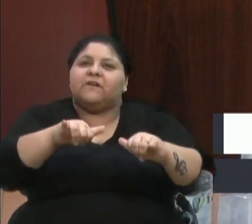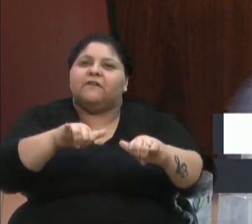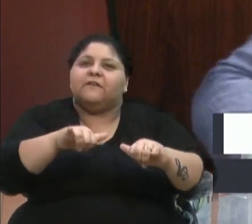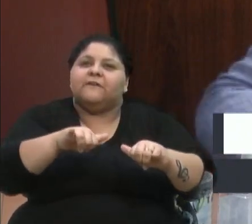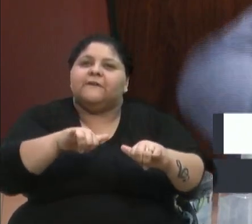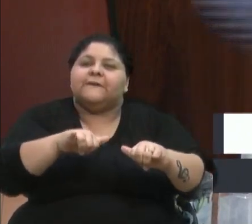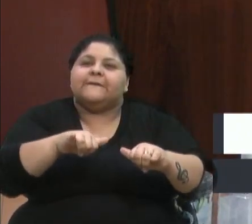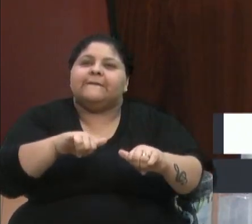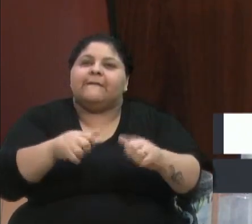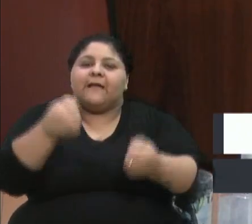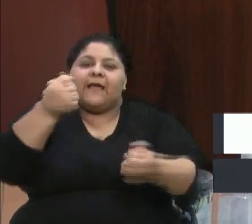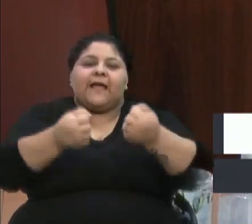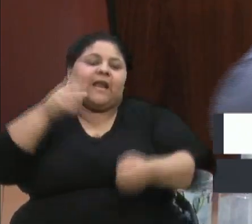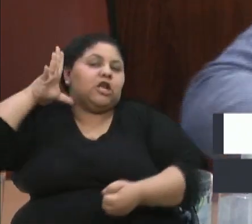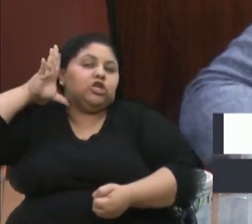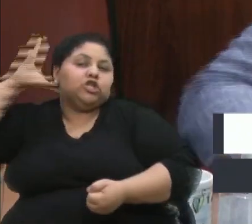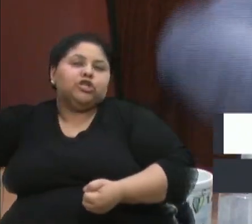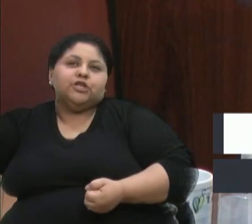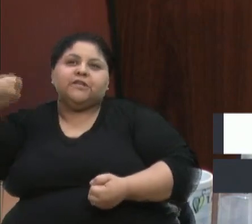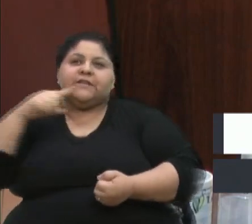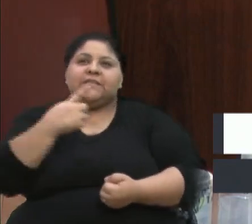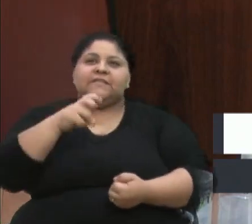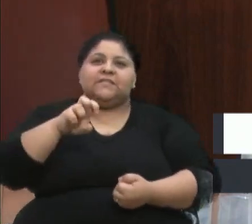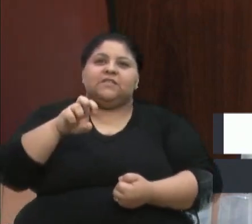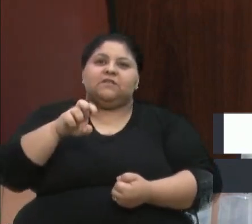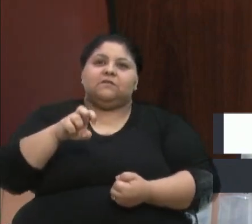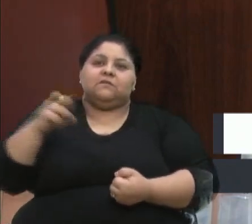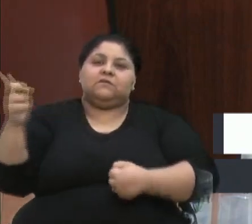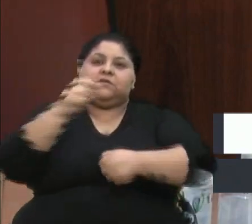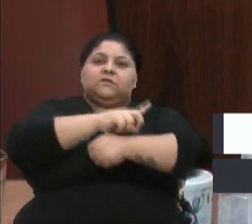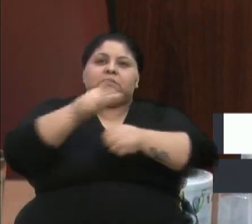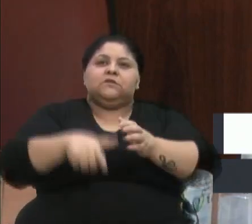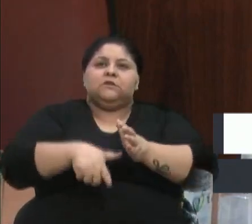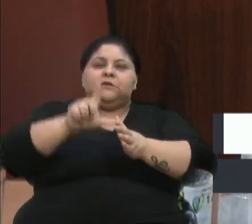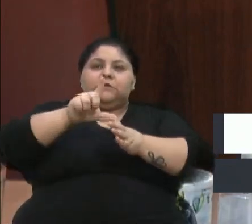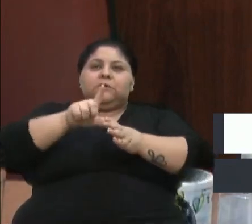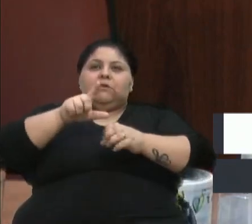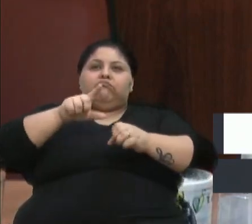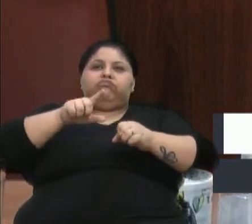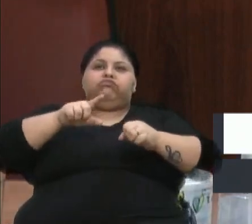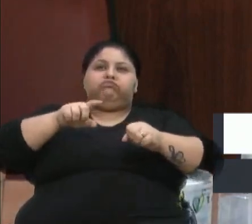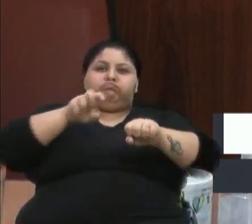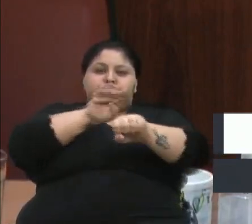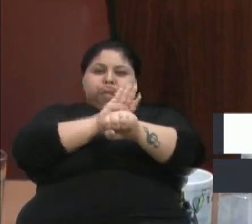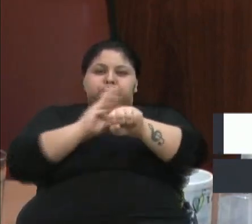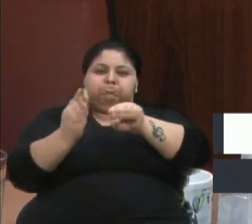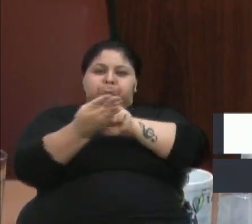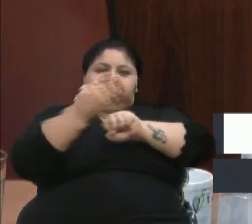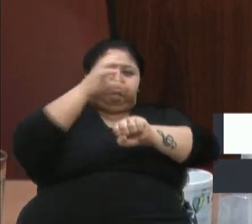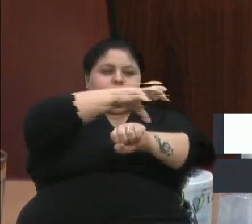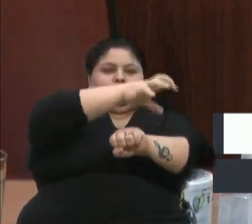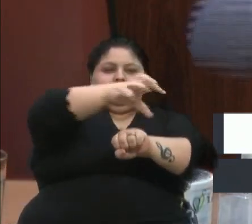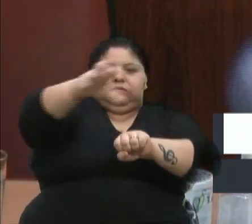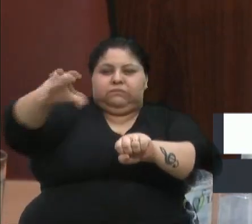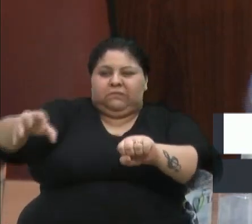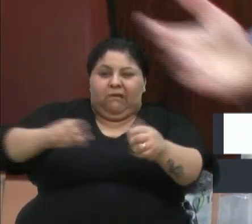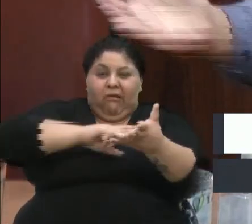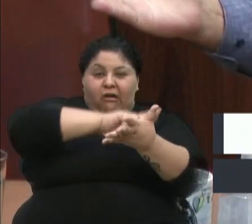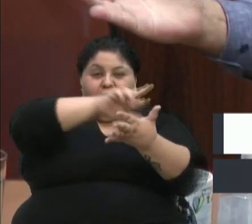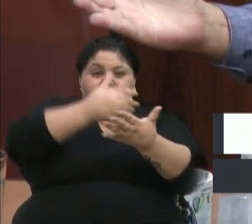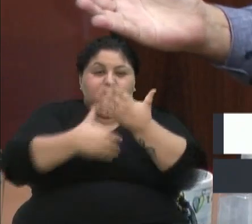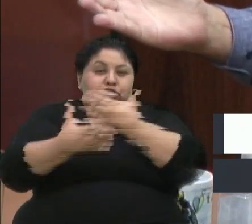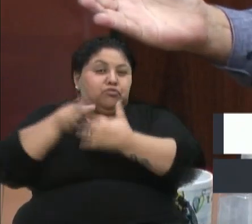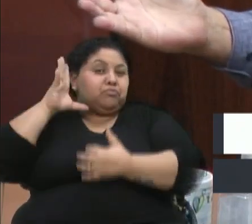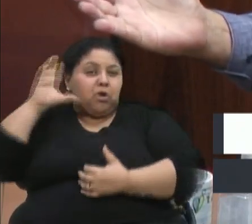de som, 15 dias antes, trilhando o Planalto e subindo e falando, todo mundo ouvia. Que